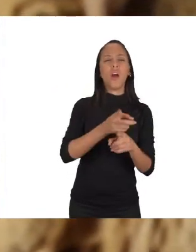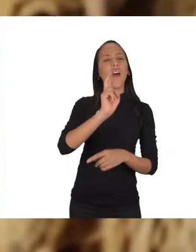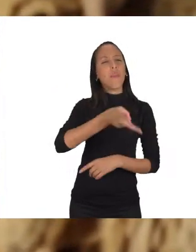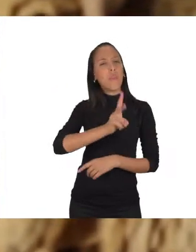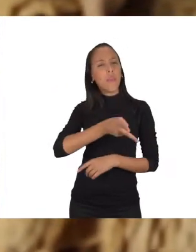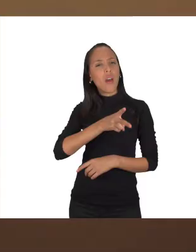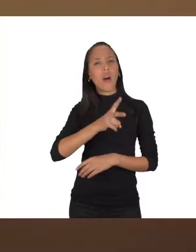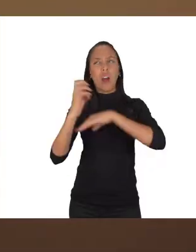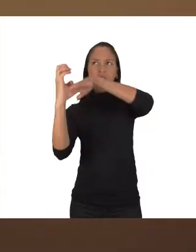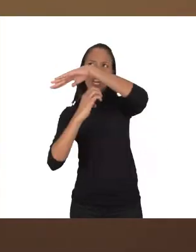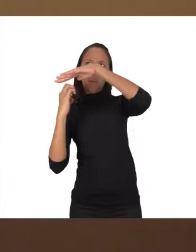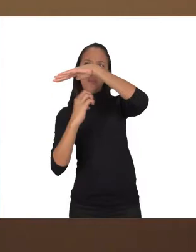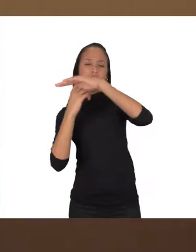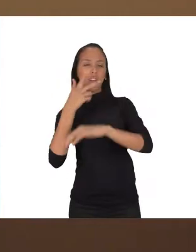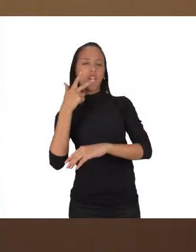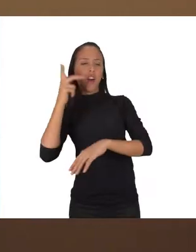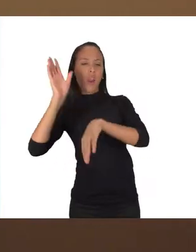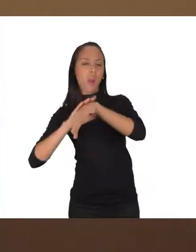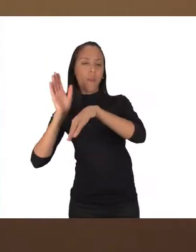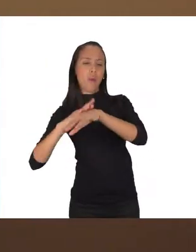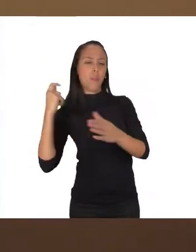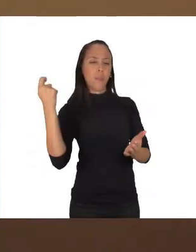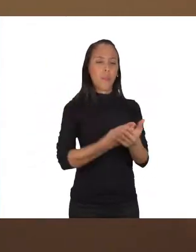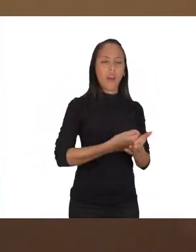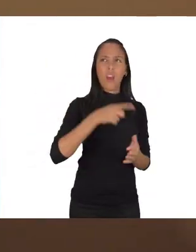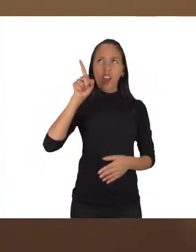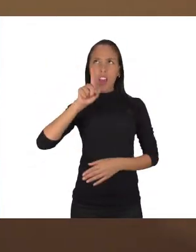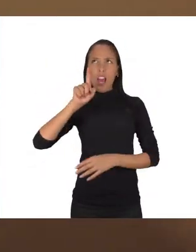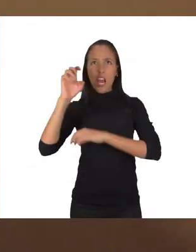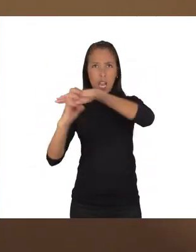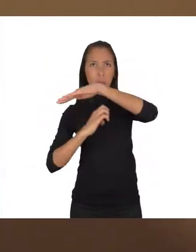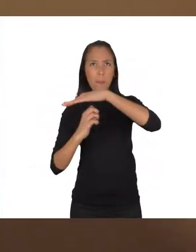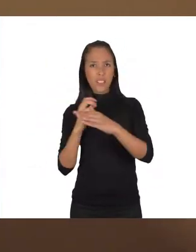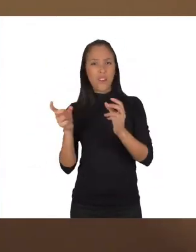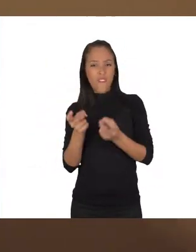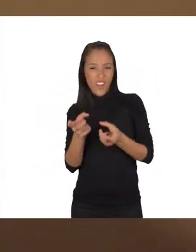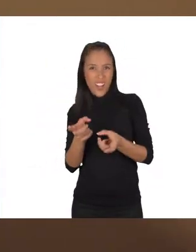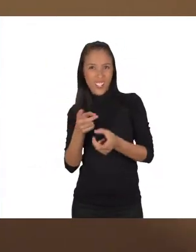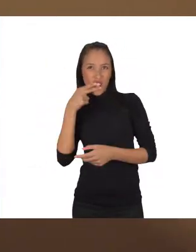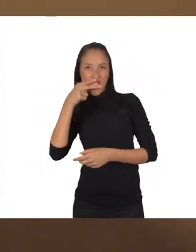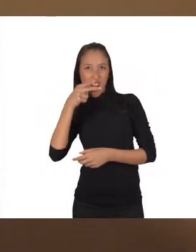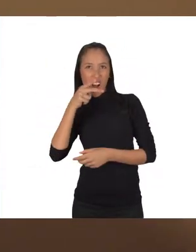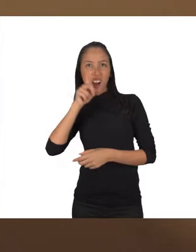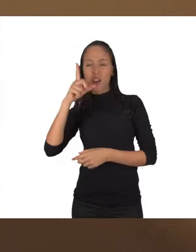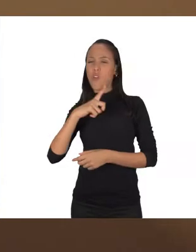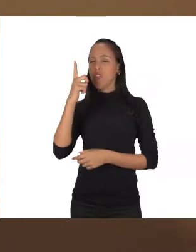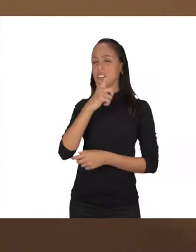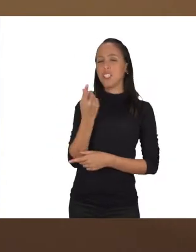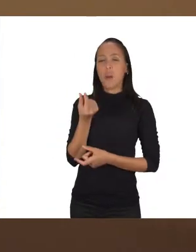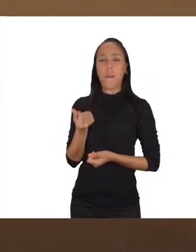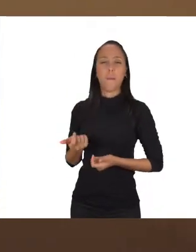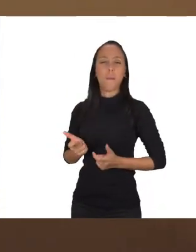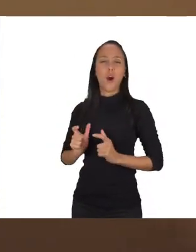quando eles falam do sucesso econômico sempre. Sempre o que eles dizem de não ter nada que dê resultado